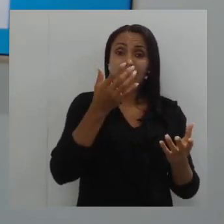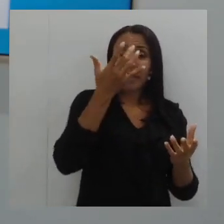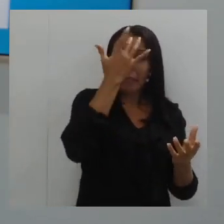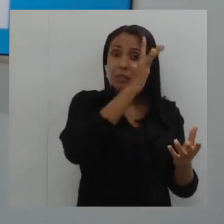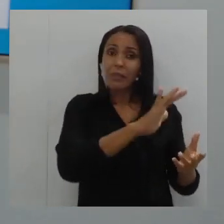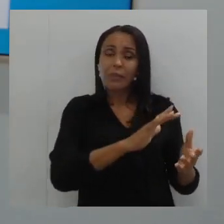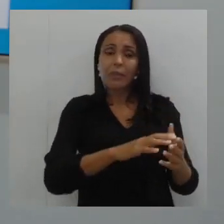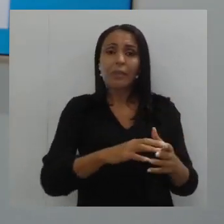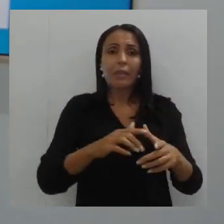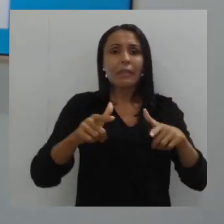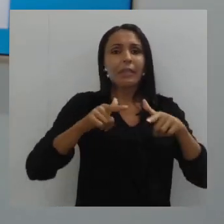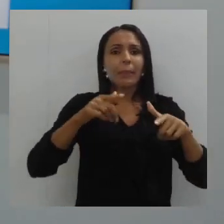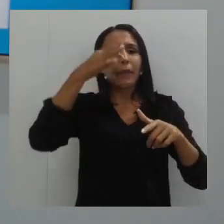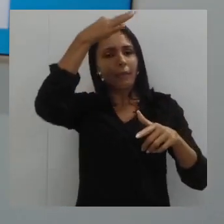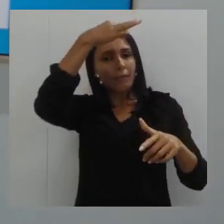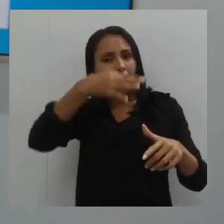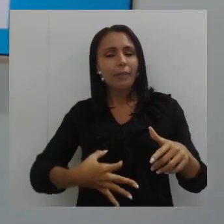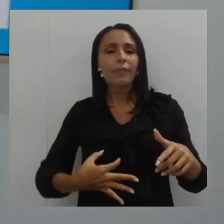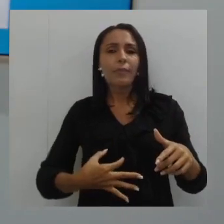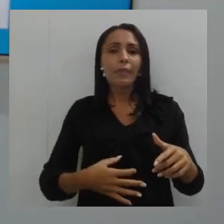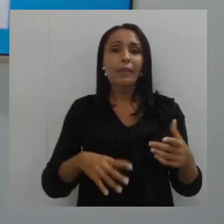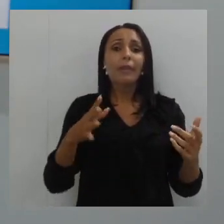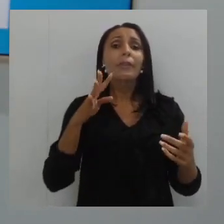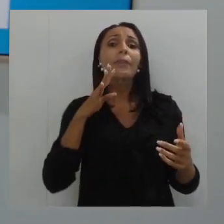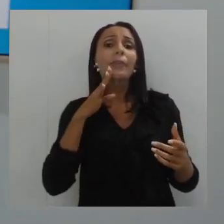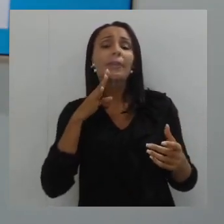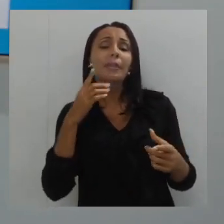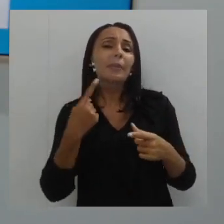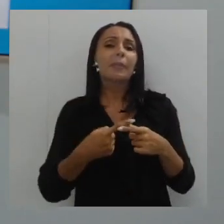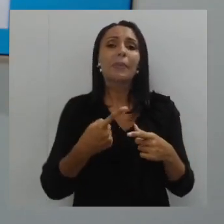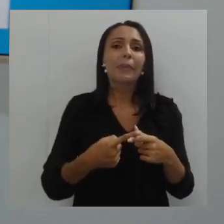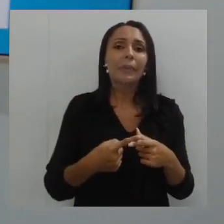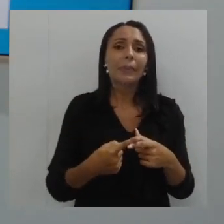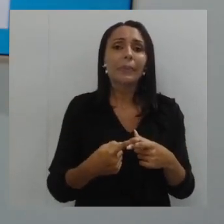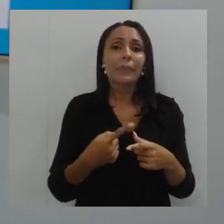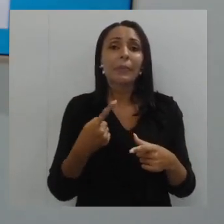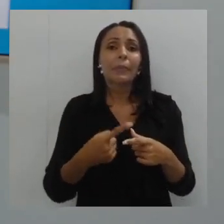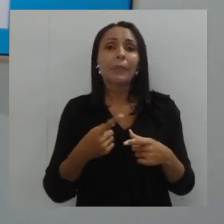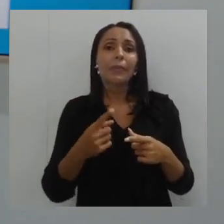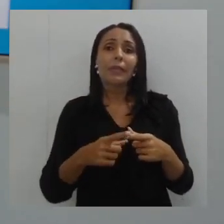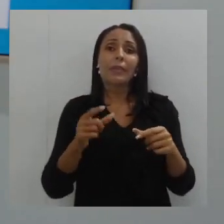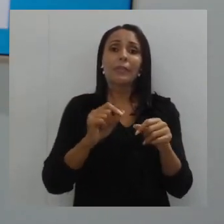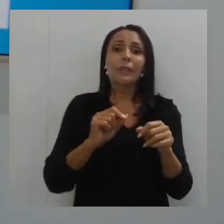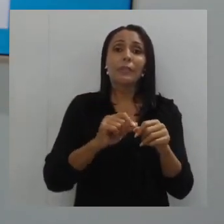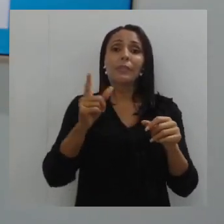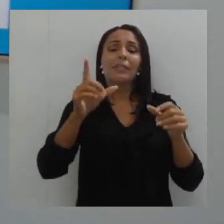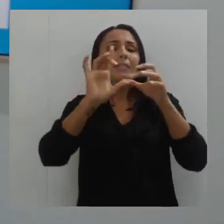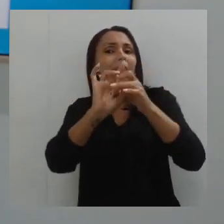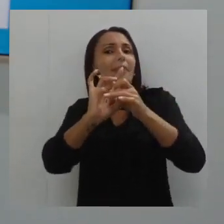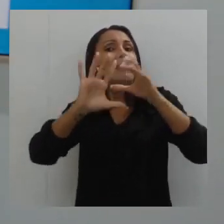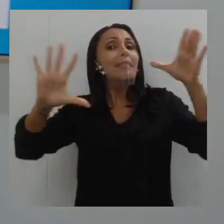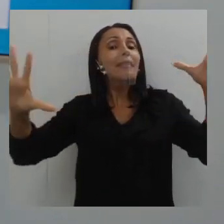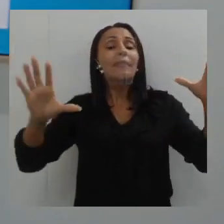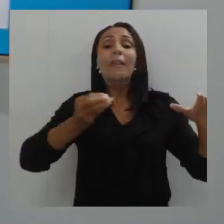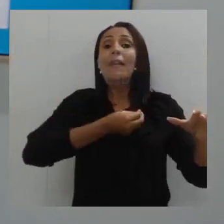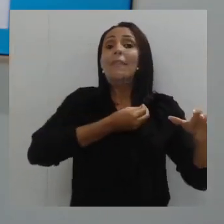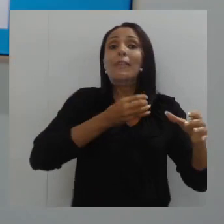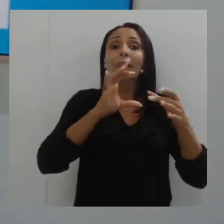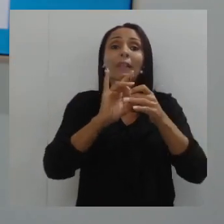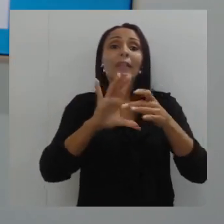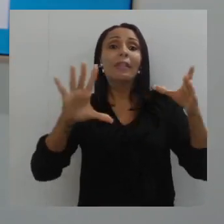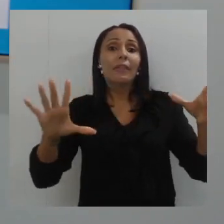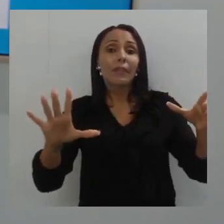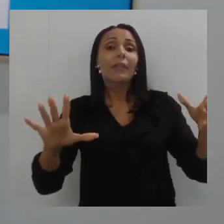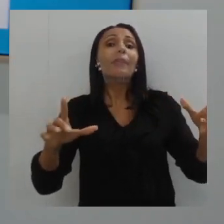Porque ele dignifica as pessoas. E o conhecimento? O conhecimento é o que faz você ser livre. A vida só é livre quando se